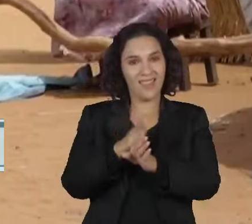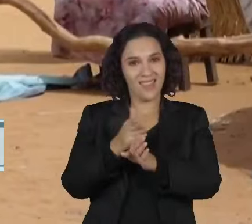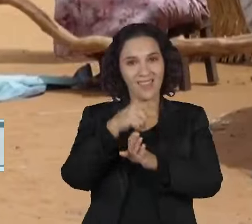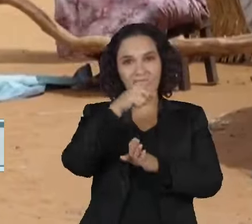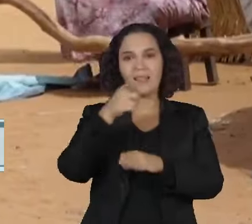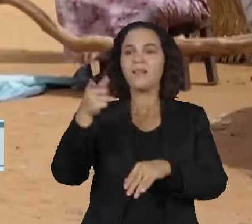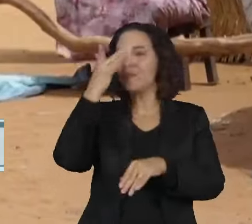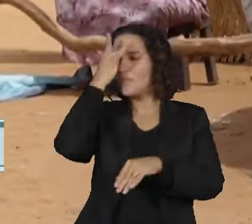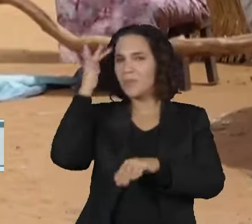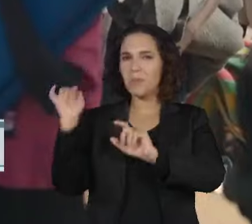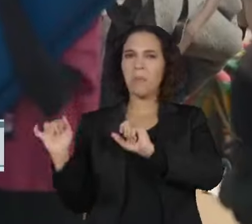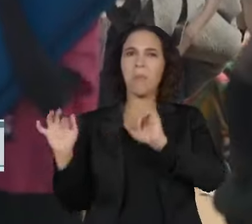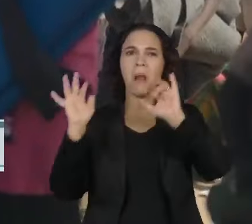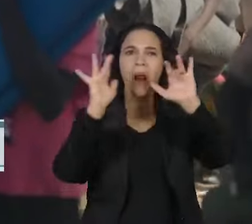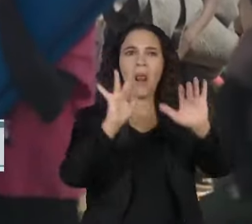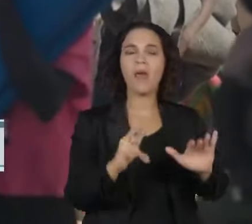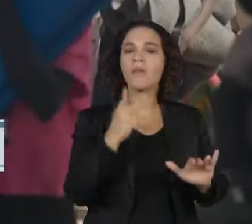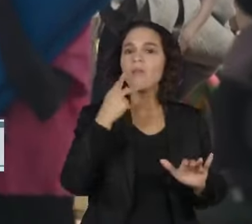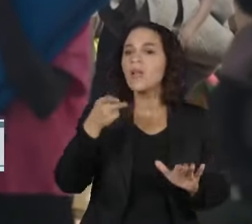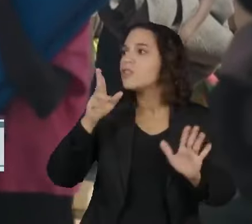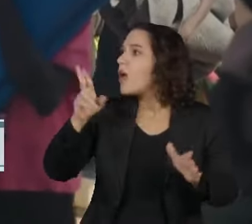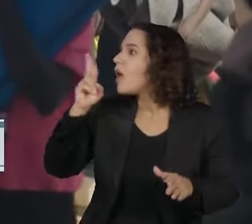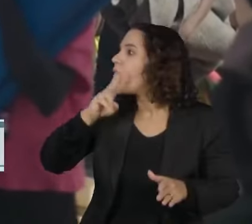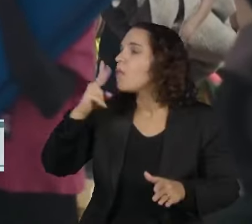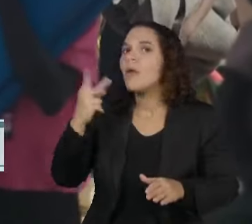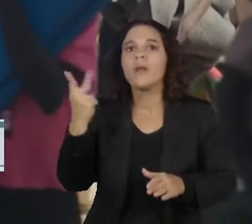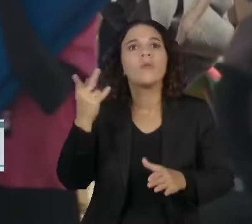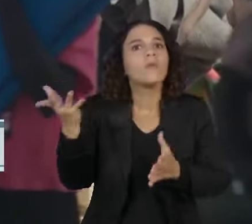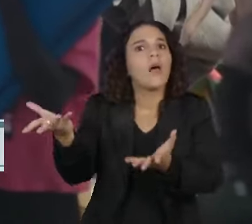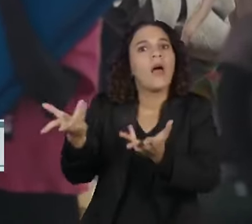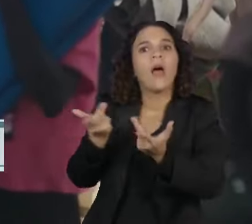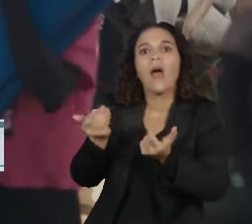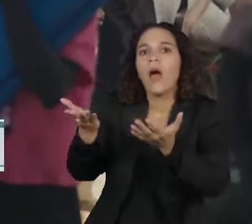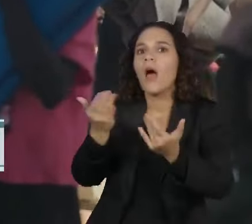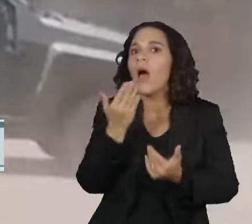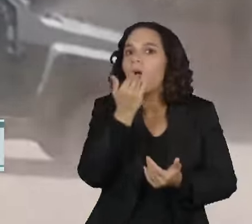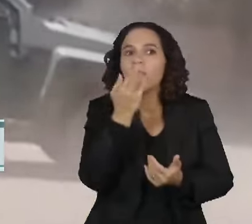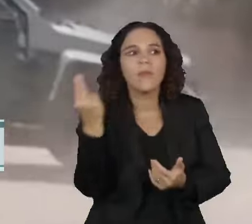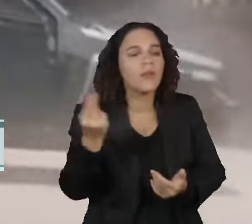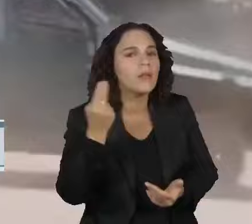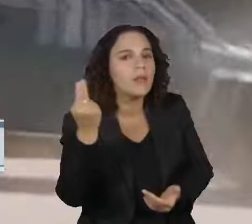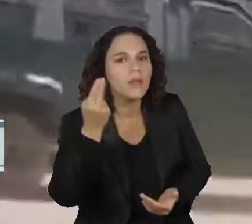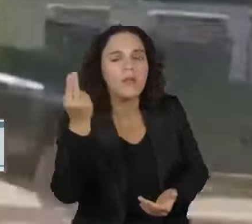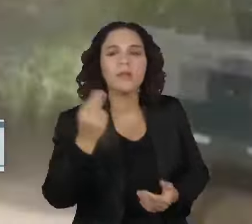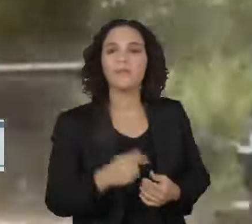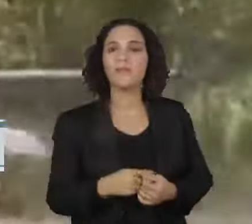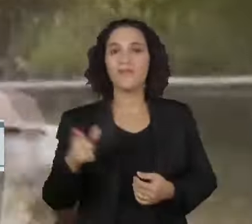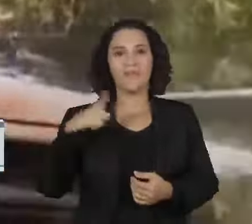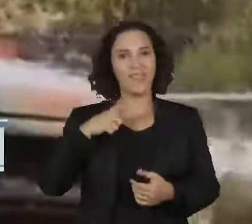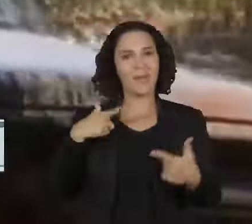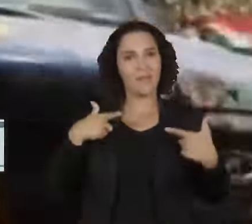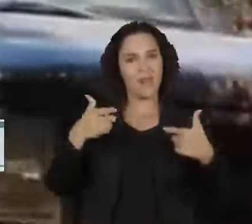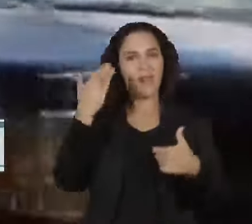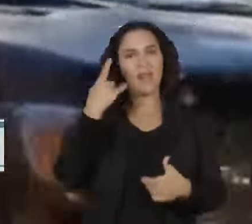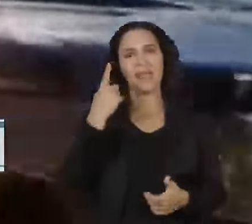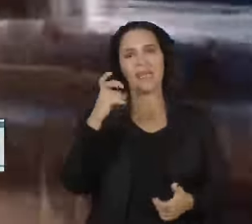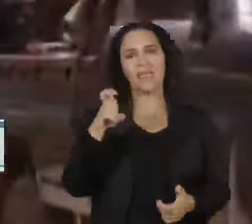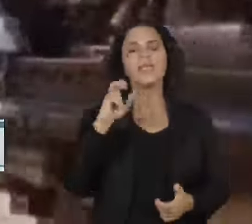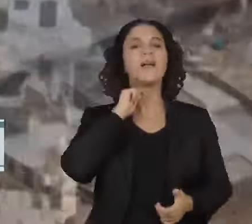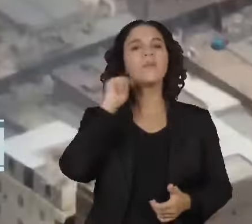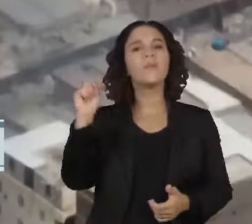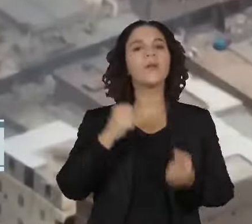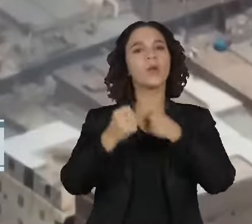recebeu desabrigados declarou o estado de emergência alimentar e nutricional o conflito no Sudão eclodiu em 15 de abril de